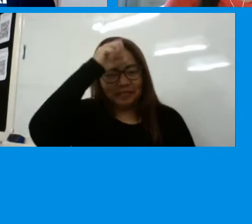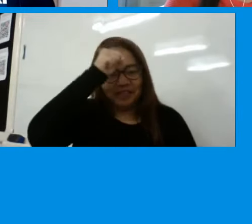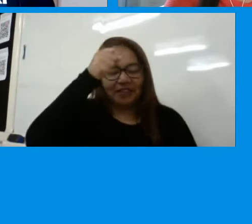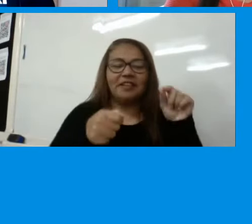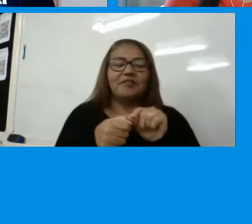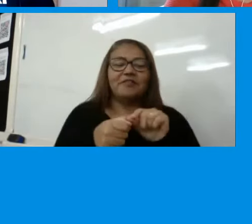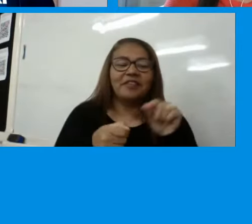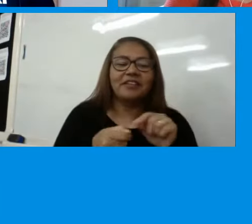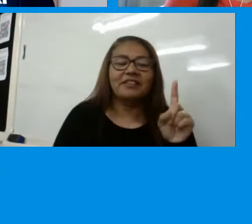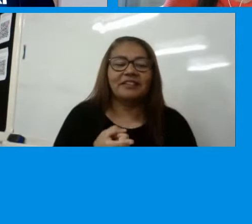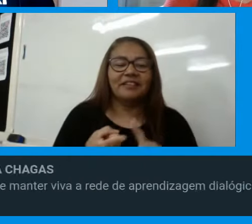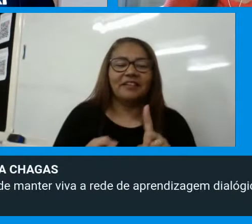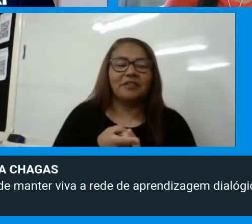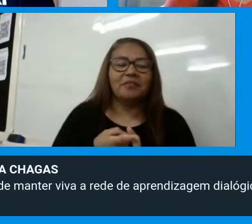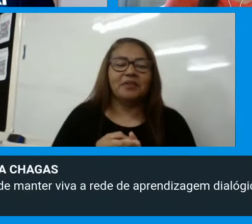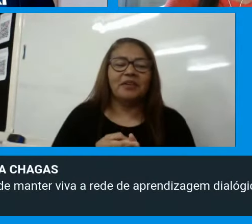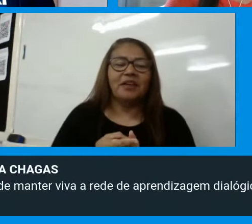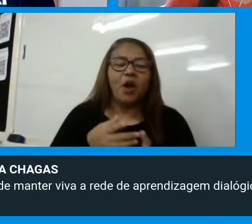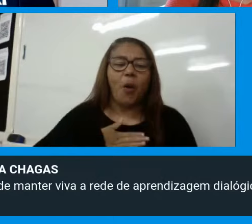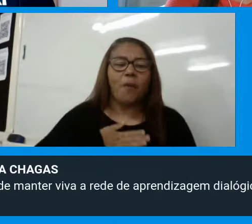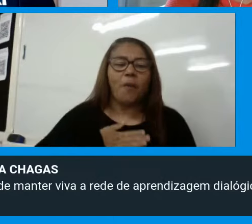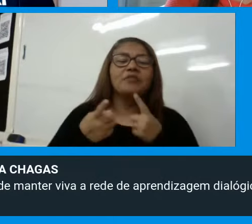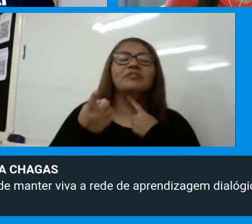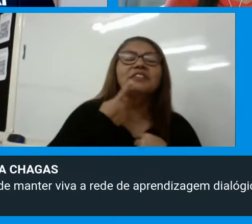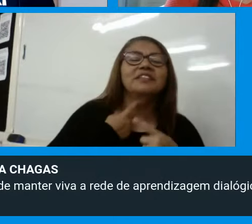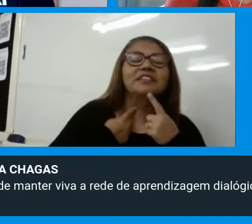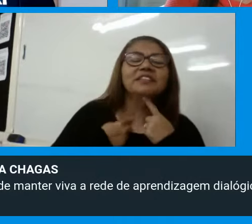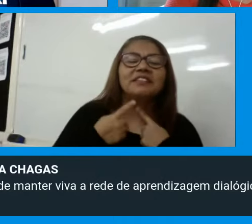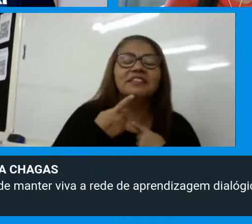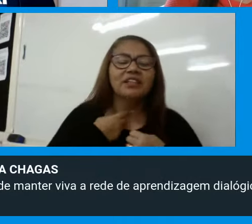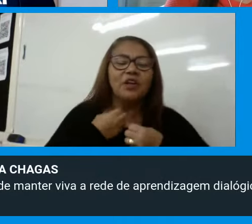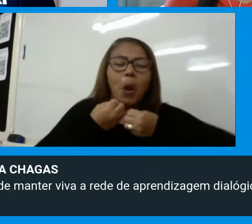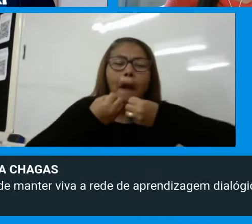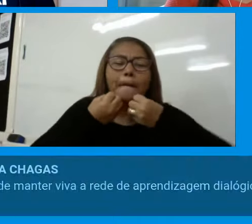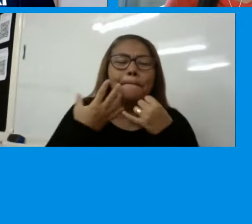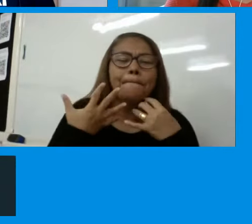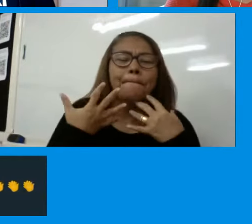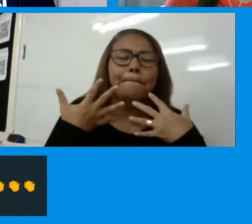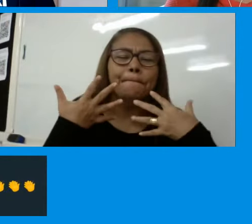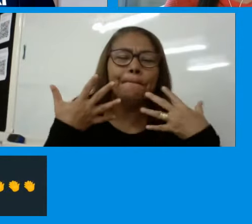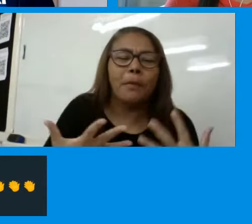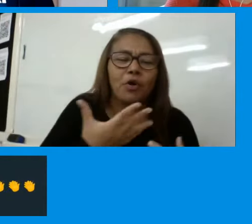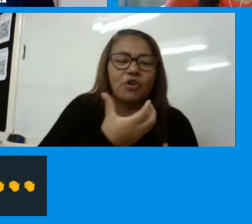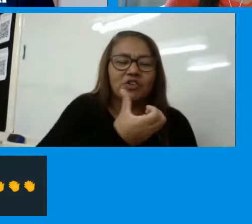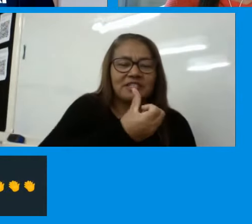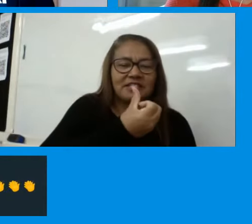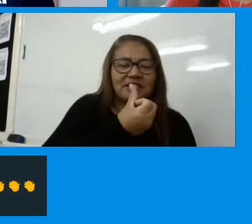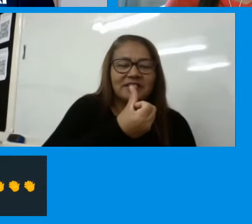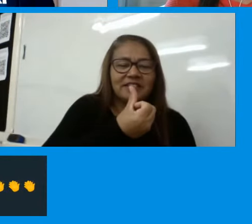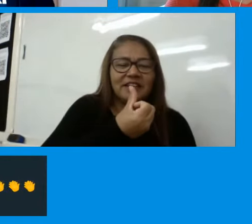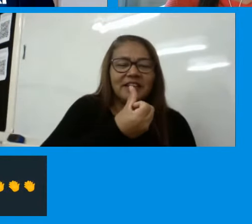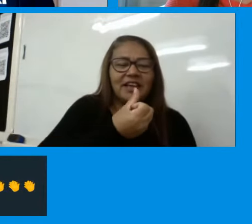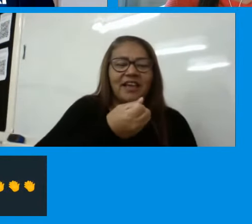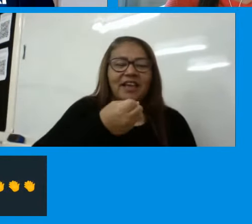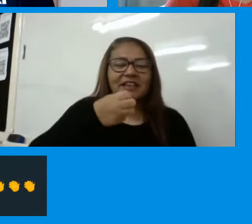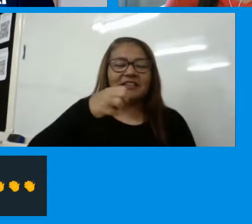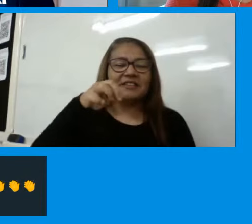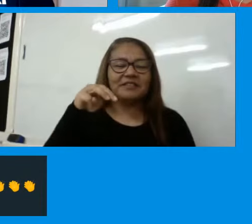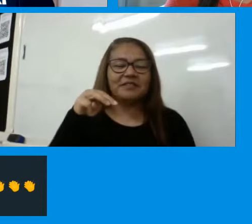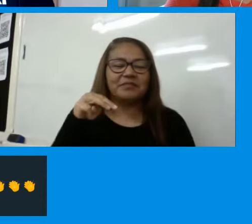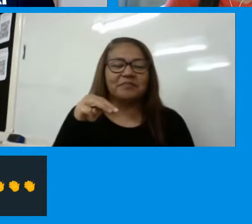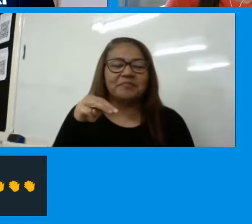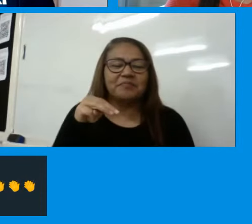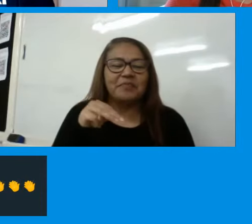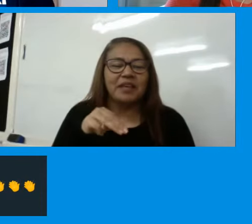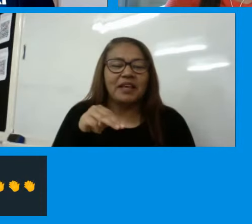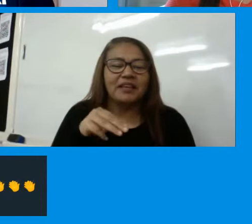meu desejo de um excelente semestre, né, um excelente ano letivo para 2020.1, certo, pessoal? Então,